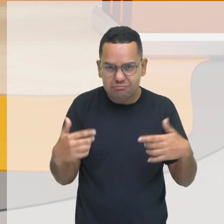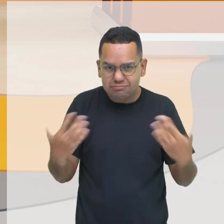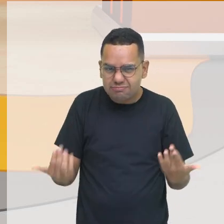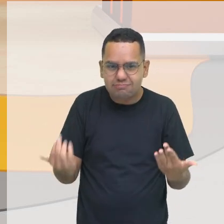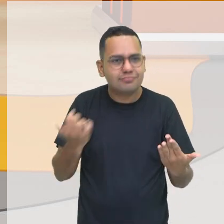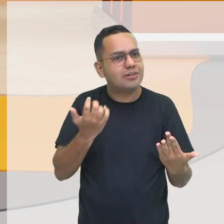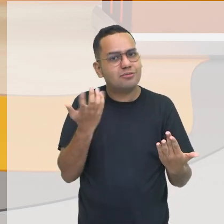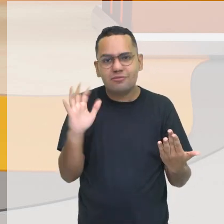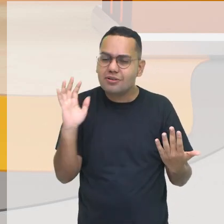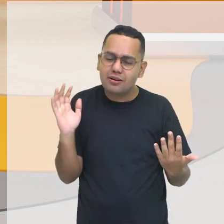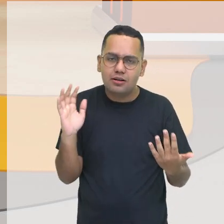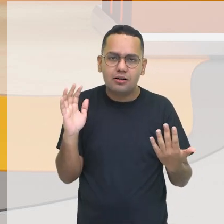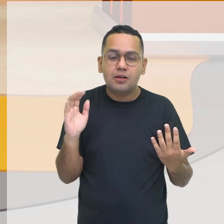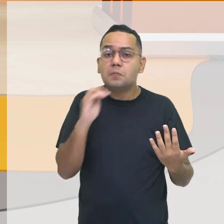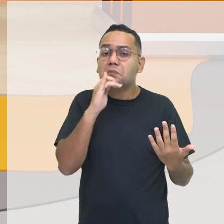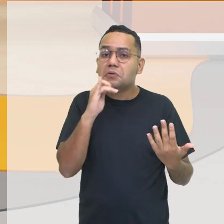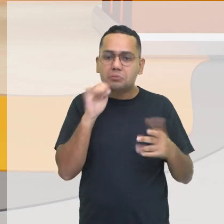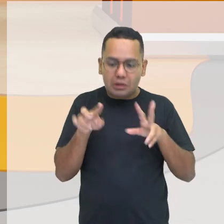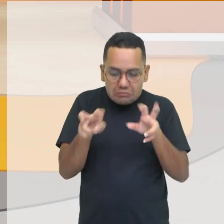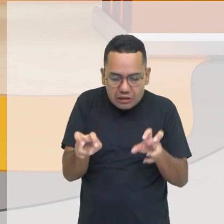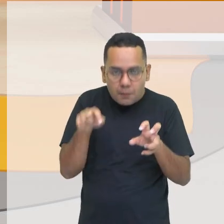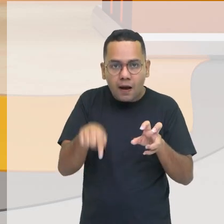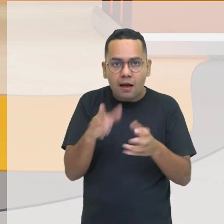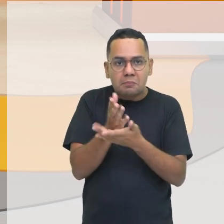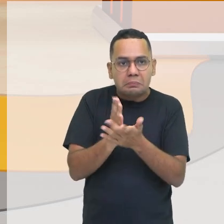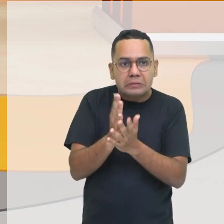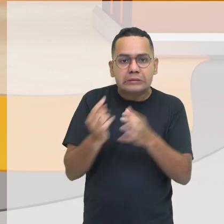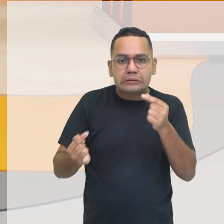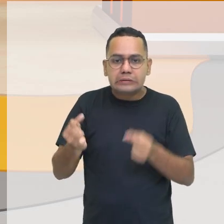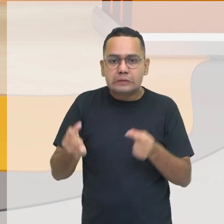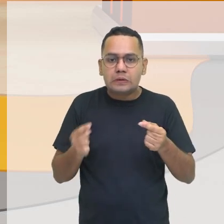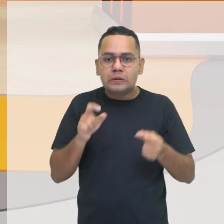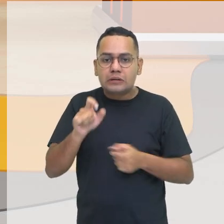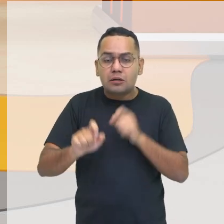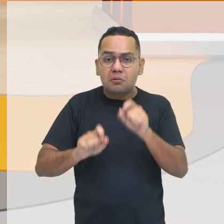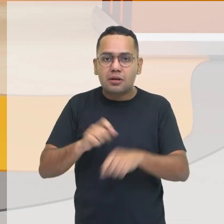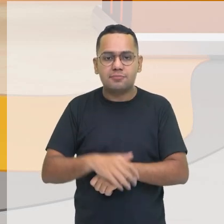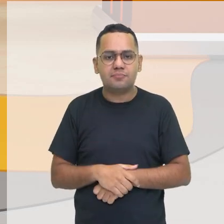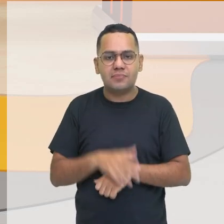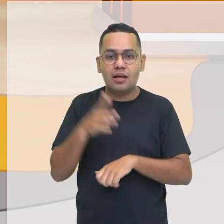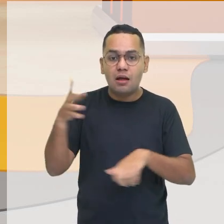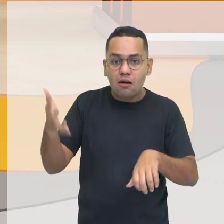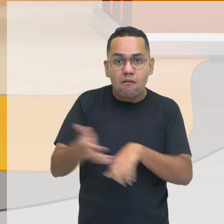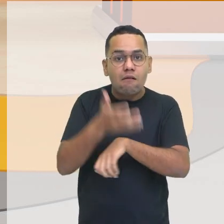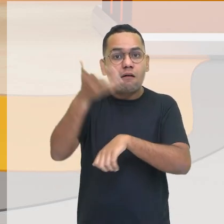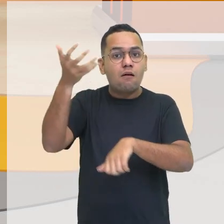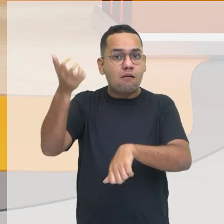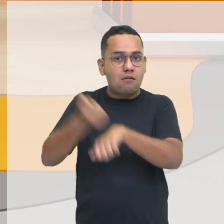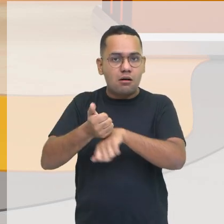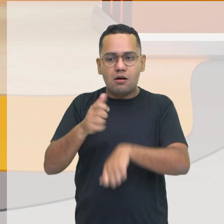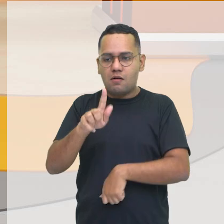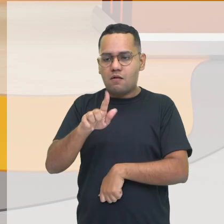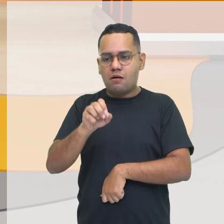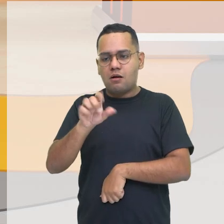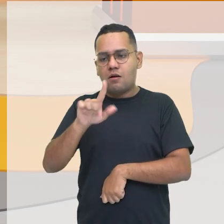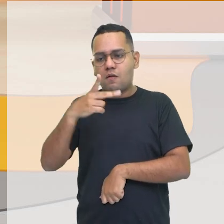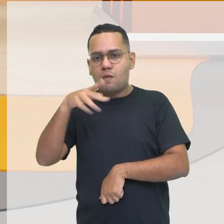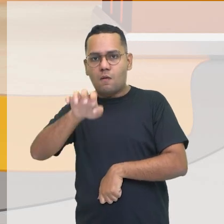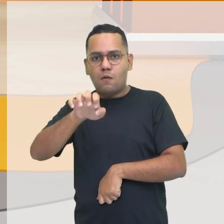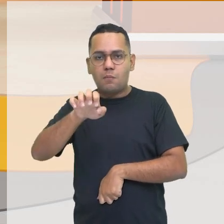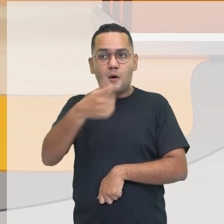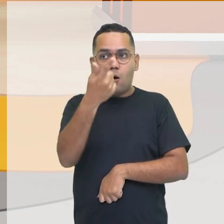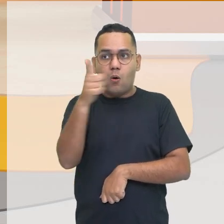refere a termos políticos. Por quê? Porque isso pode favorecer a deflagração de golpes dentro do